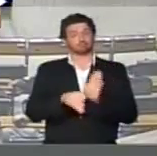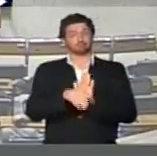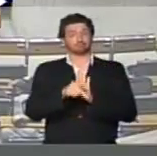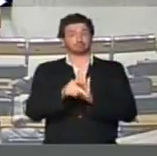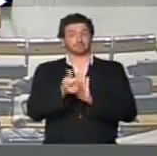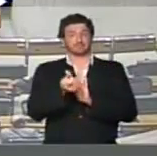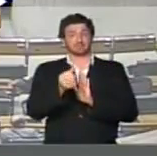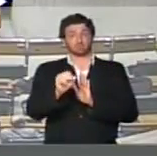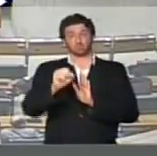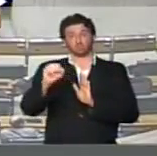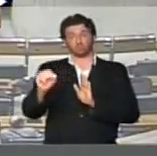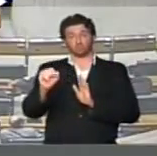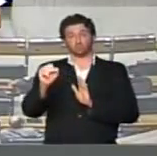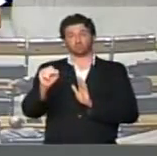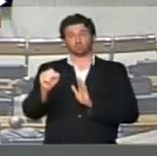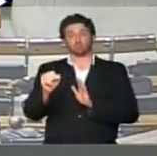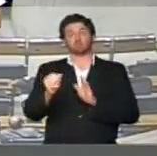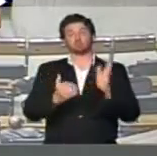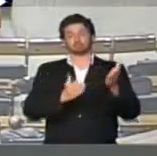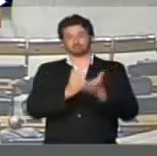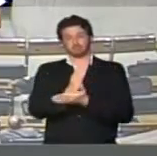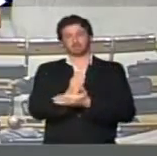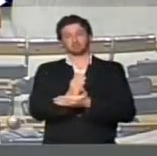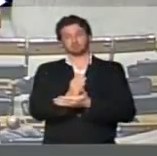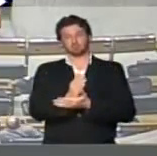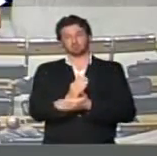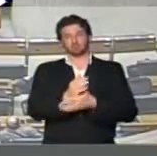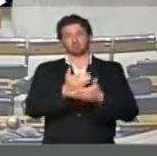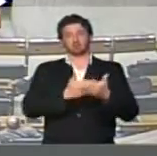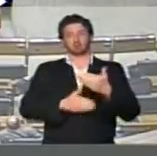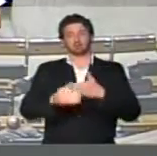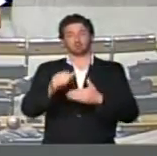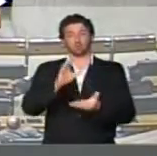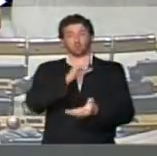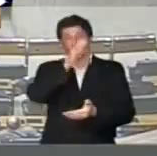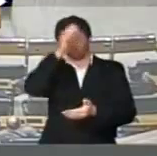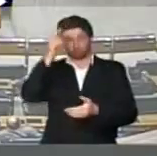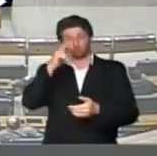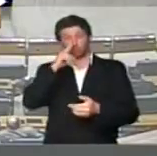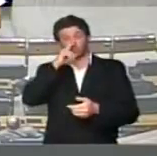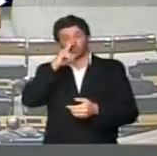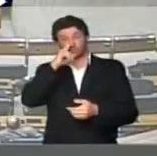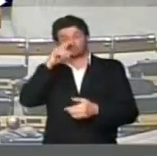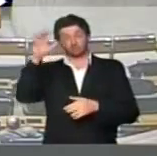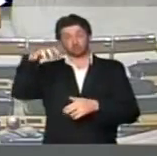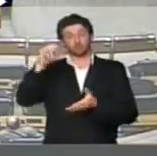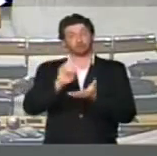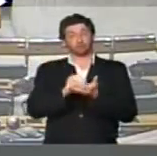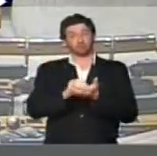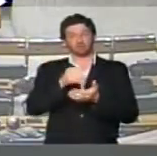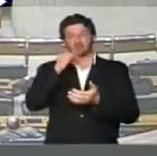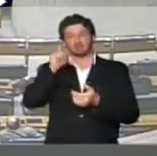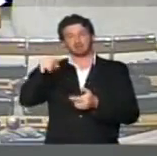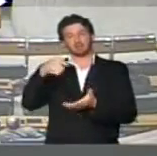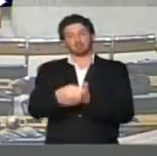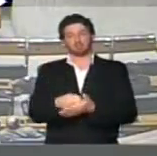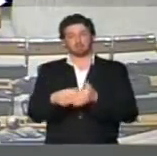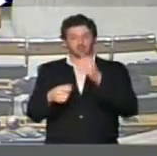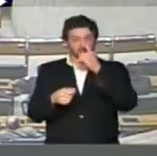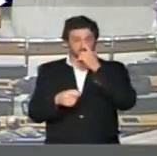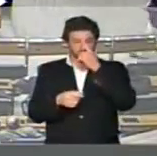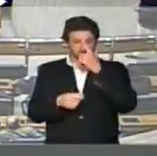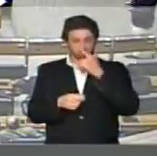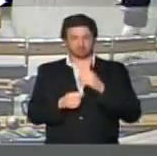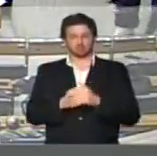medida provisória 688 de 2015 foi aprovada em MP que transfere ao consumidor final o risco da falta de chuvas na geração de energia elétrica, é o chamado